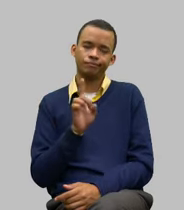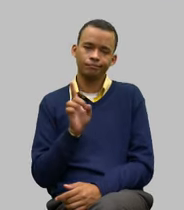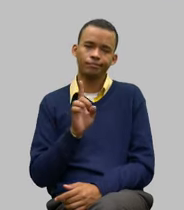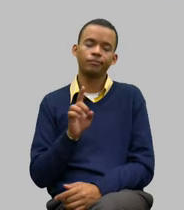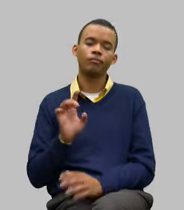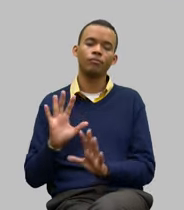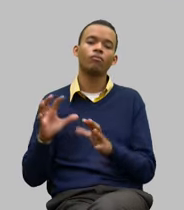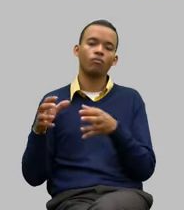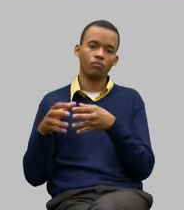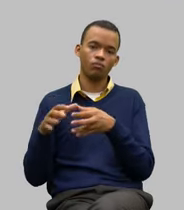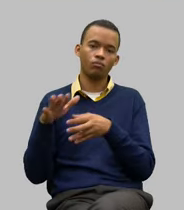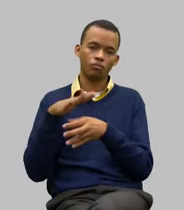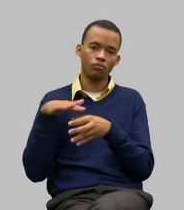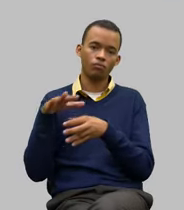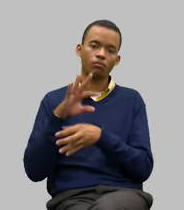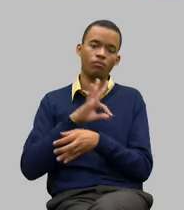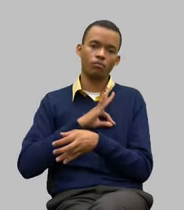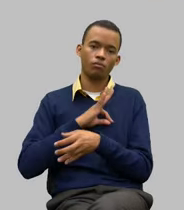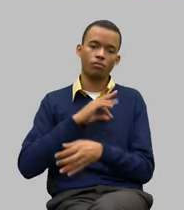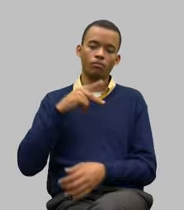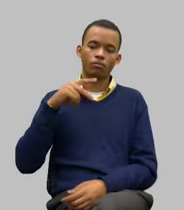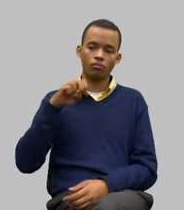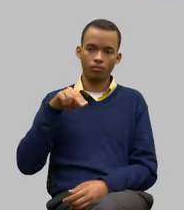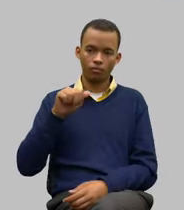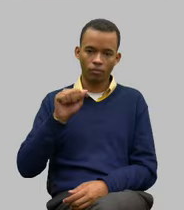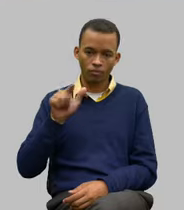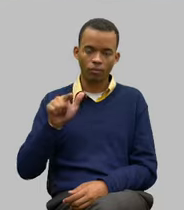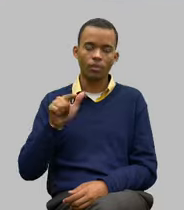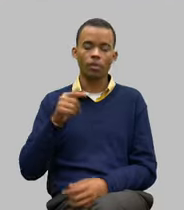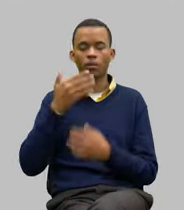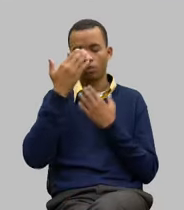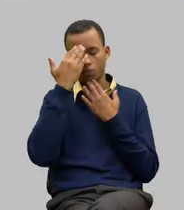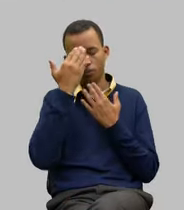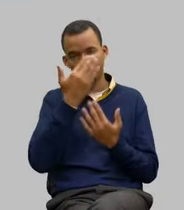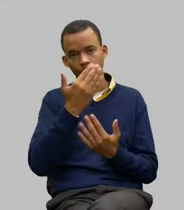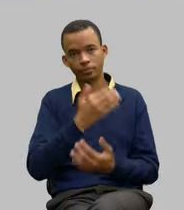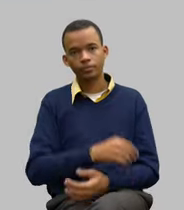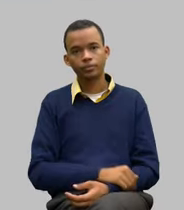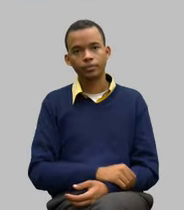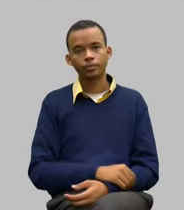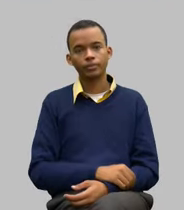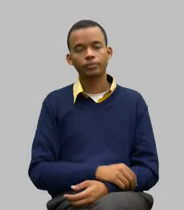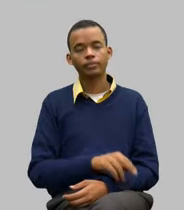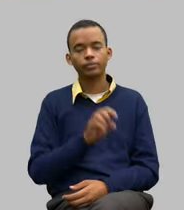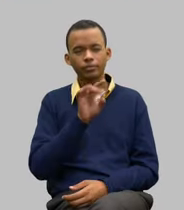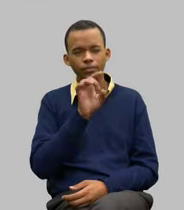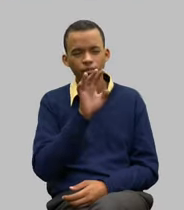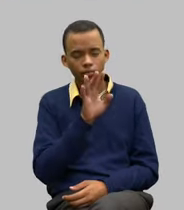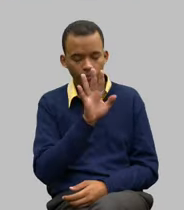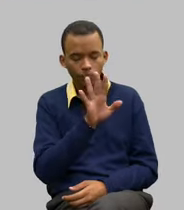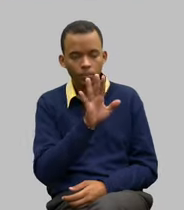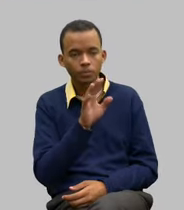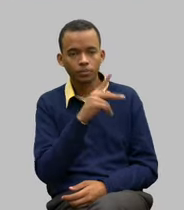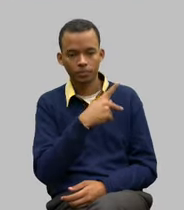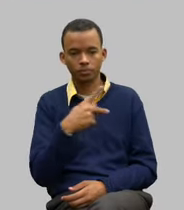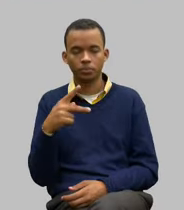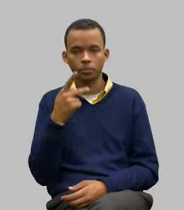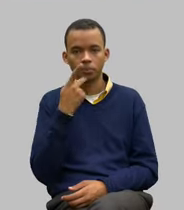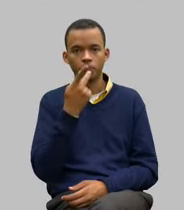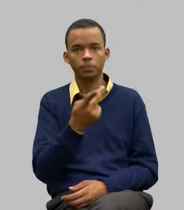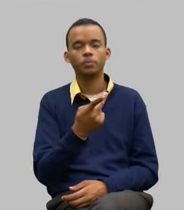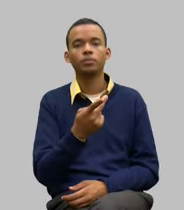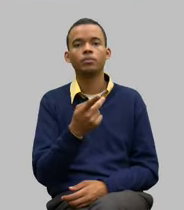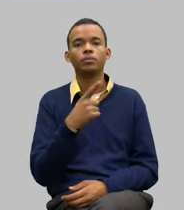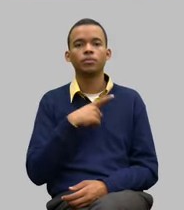os osis penais desta área também muito obrigado secretário só um minutinho apenas registrar já estava aqui presente mas estão